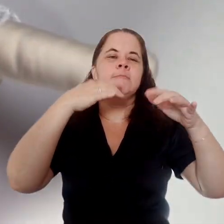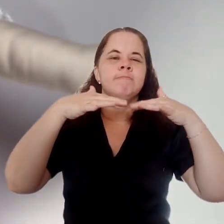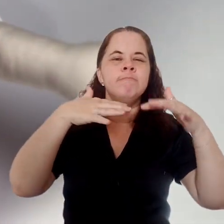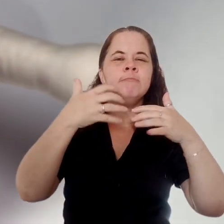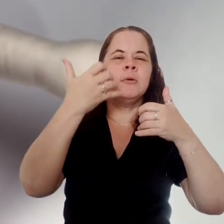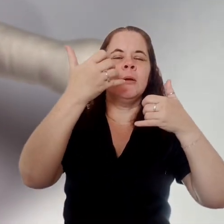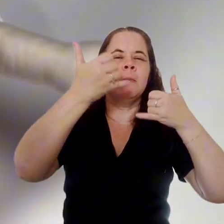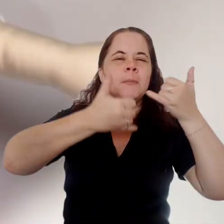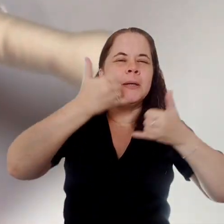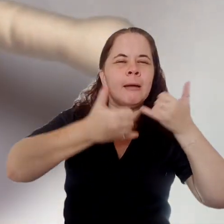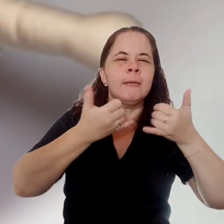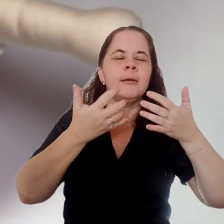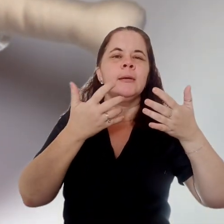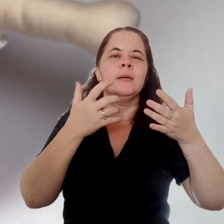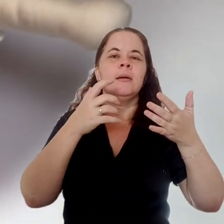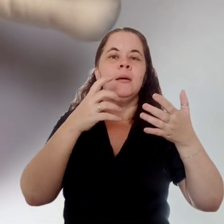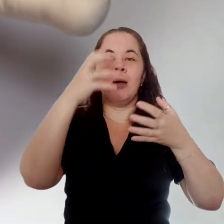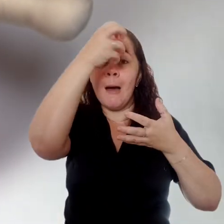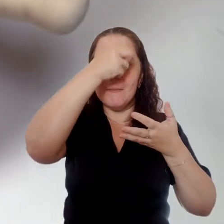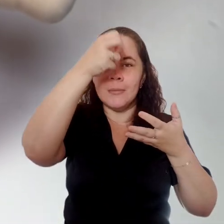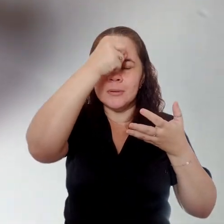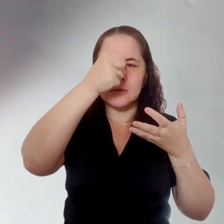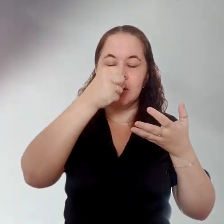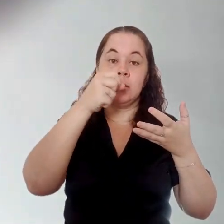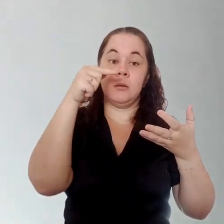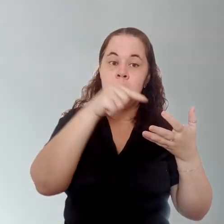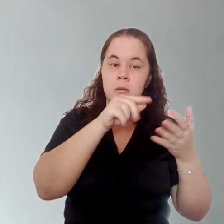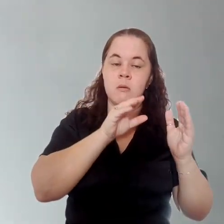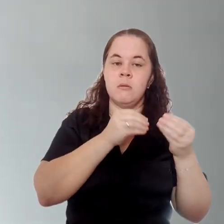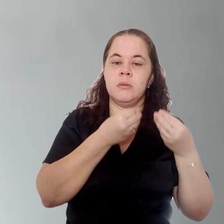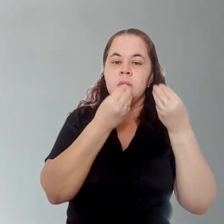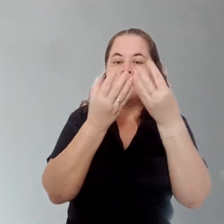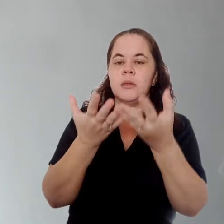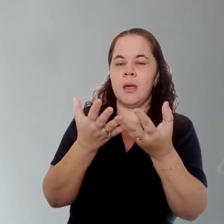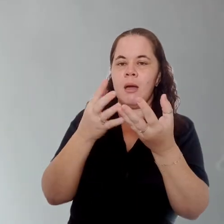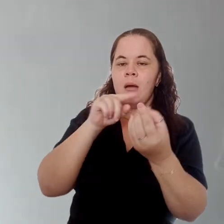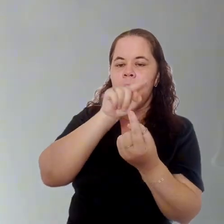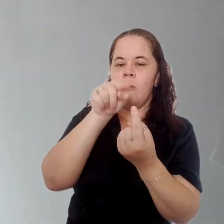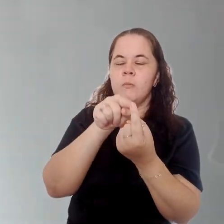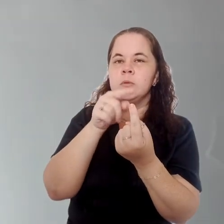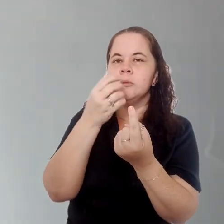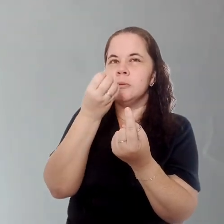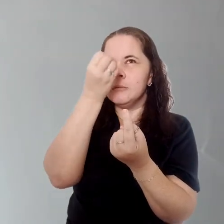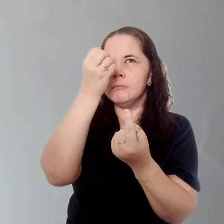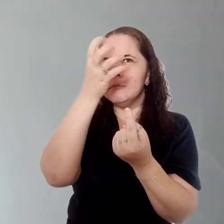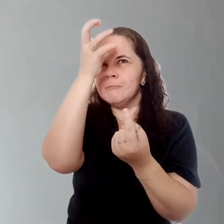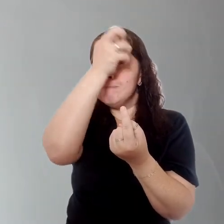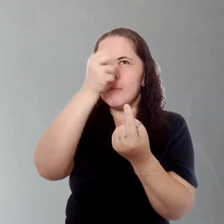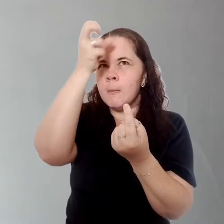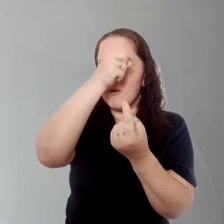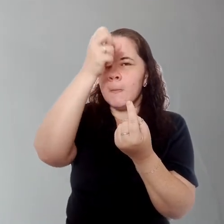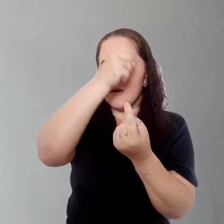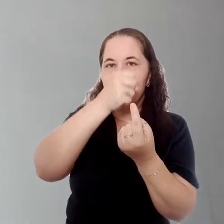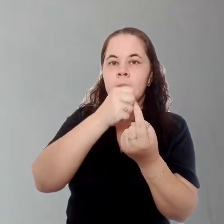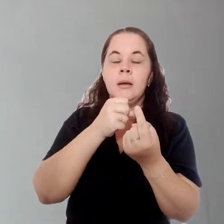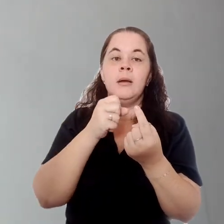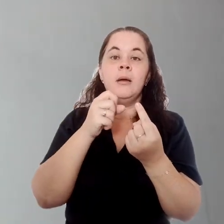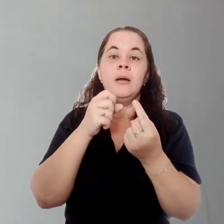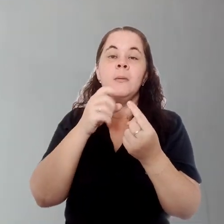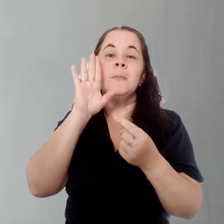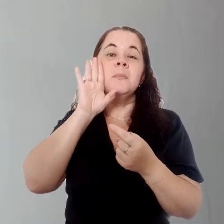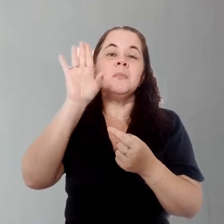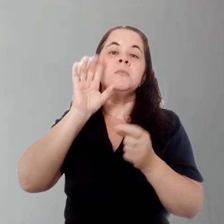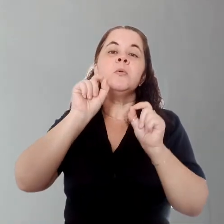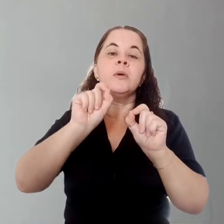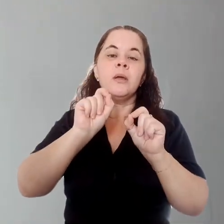especificamente. Principalmente quando ela tem aquele momento onde ela consegue transformar os objetos em brinquedos. Esse ato de